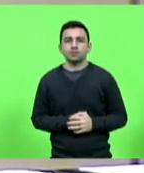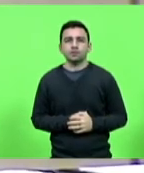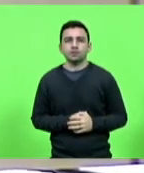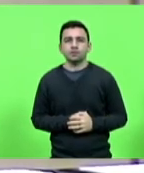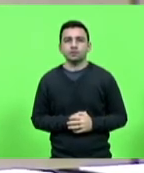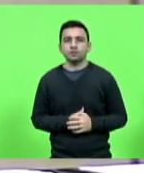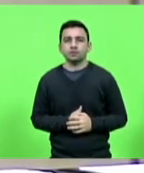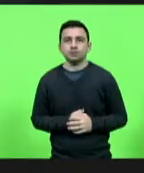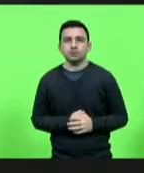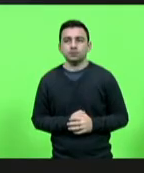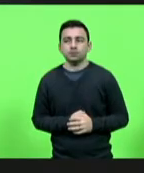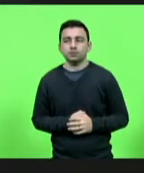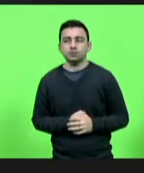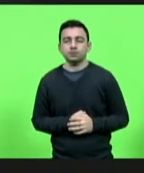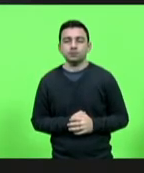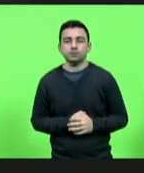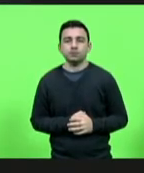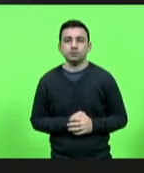Obrigado.